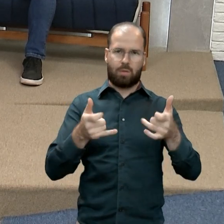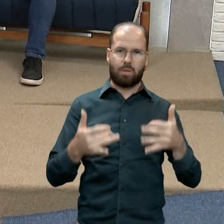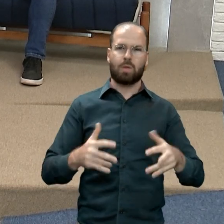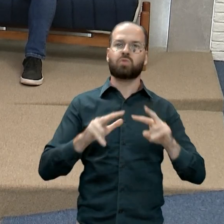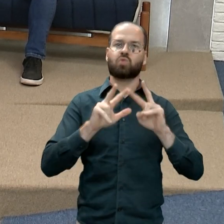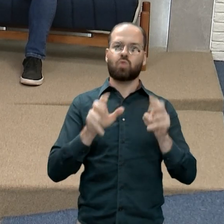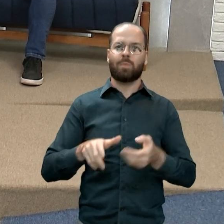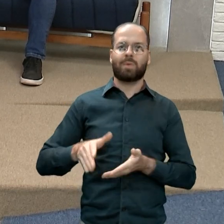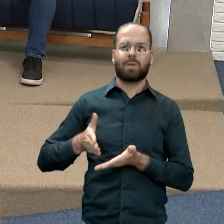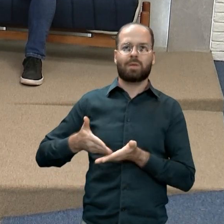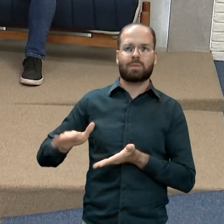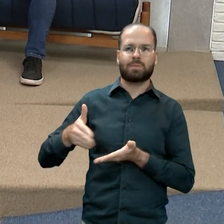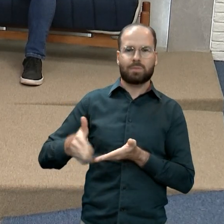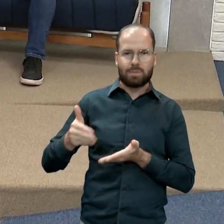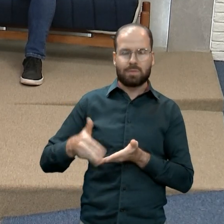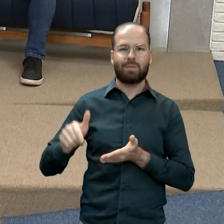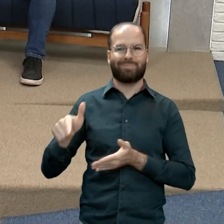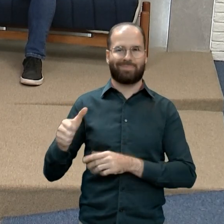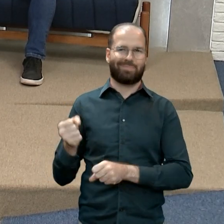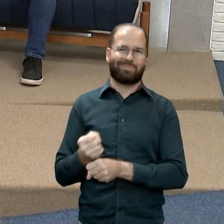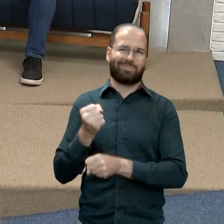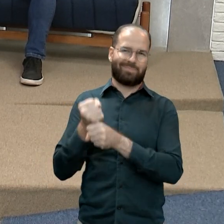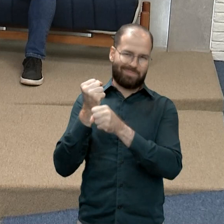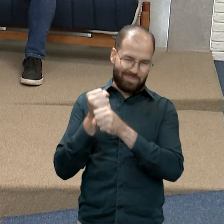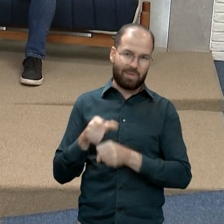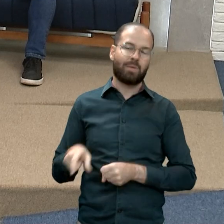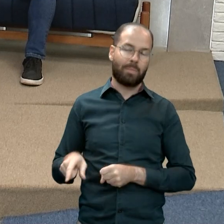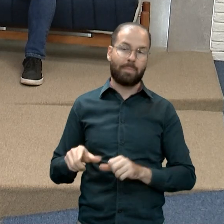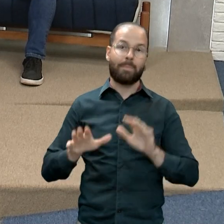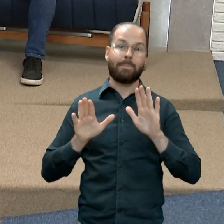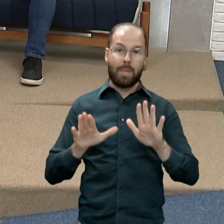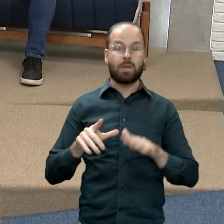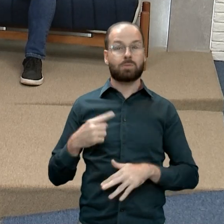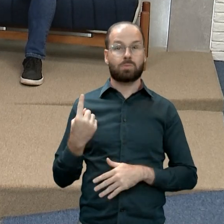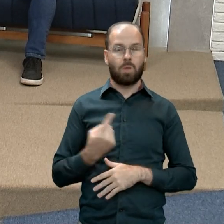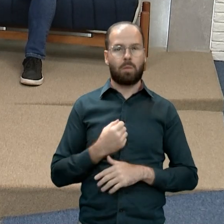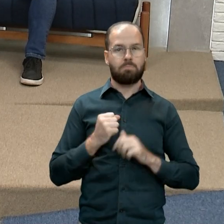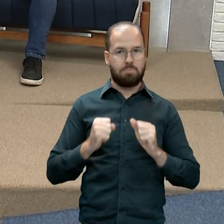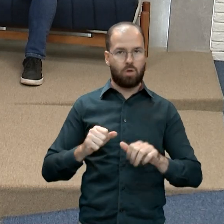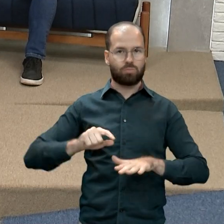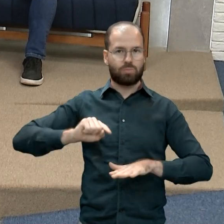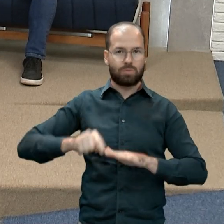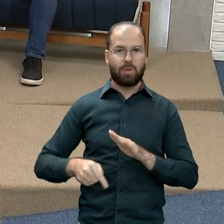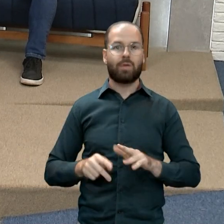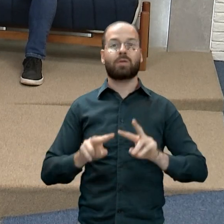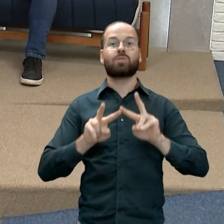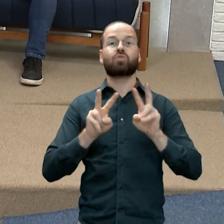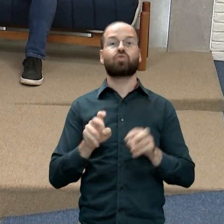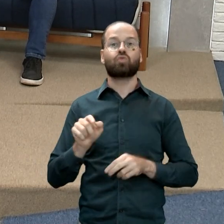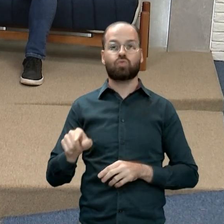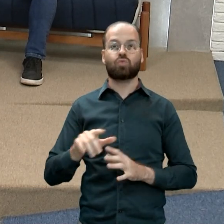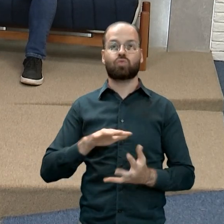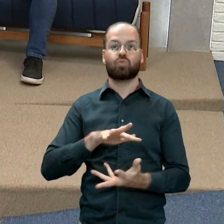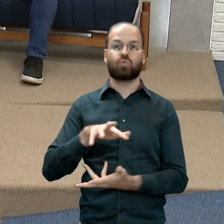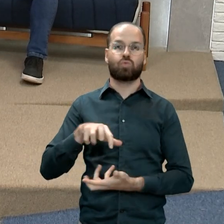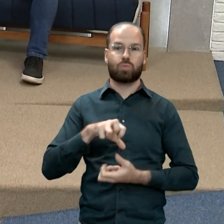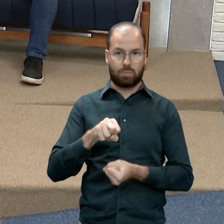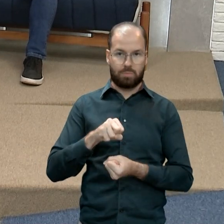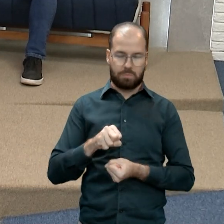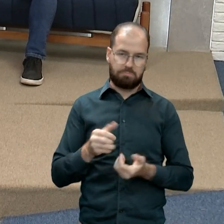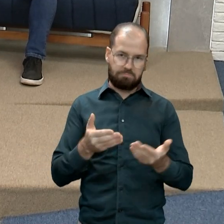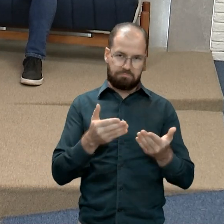dos resíduos, né, da construção civil e tudo mais, mas a gente pode aprofundar um pouquinho mais falando sobre essa questão da sustentabilidade,